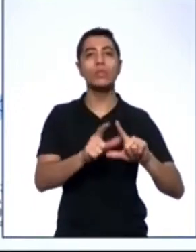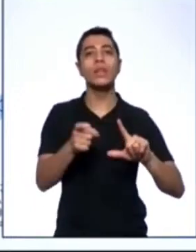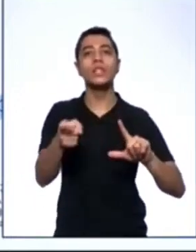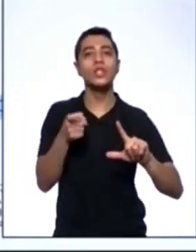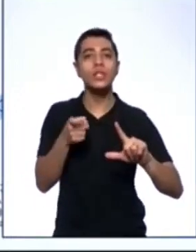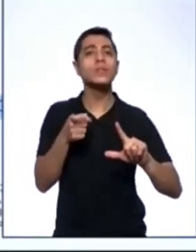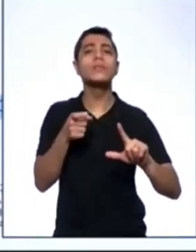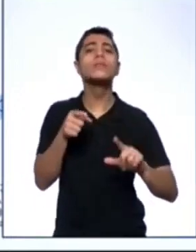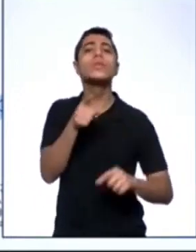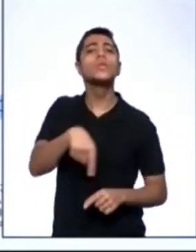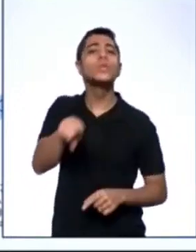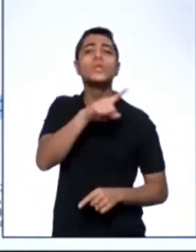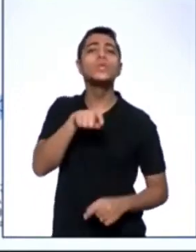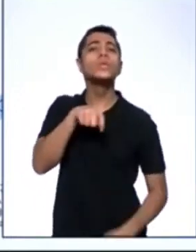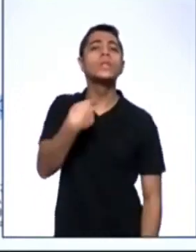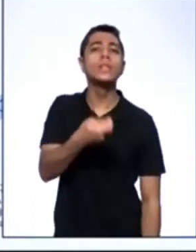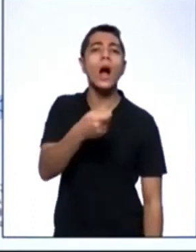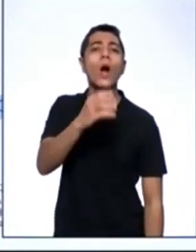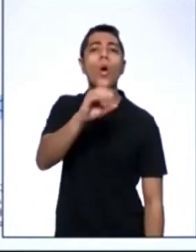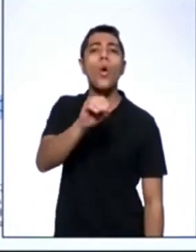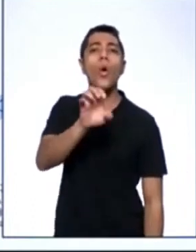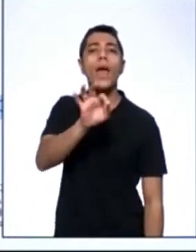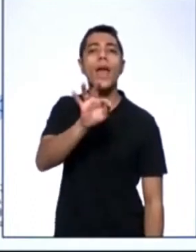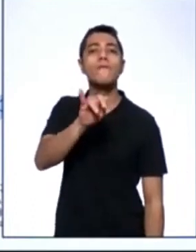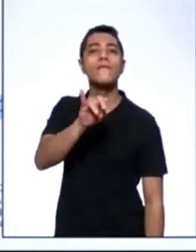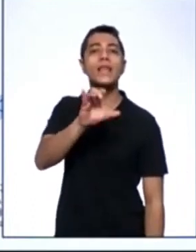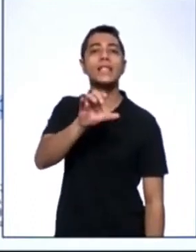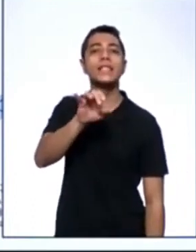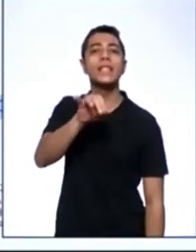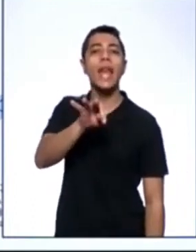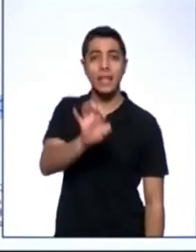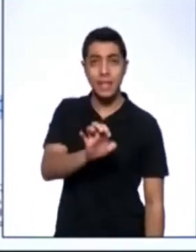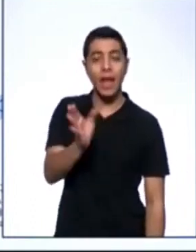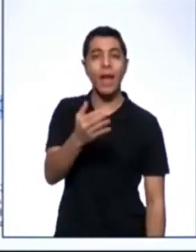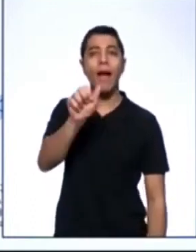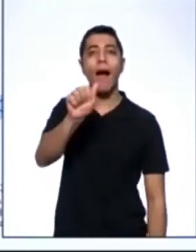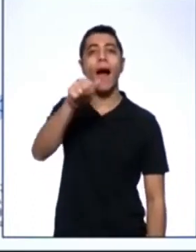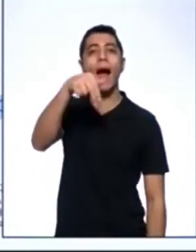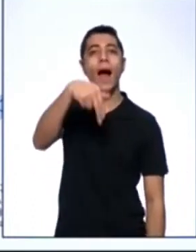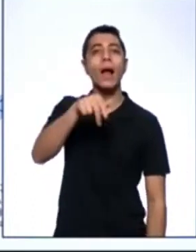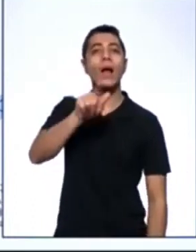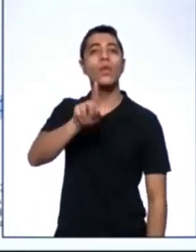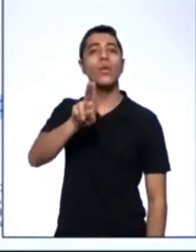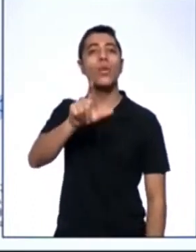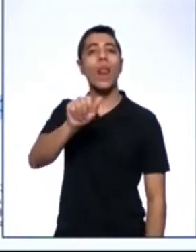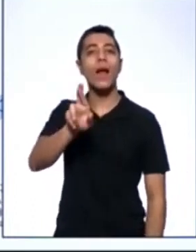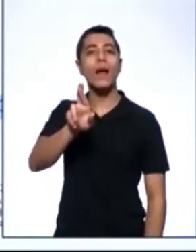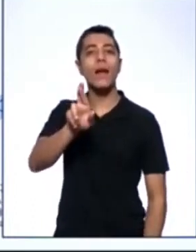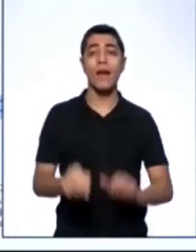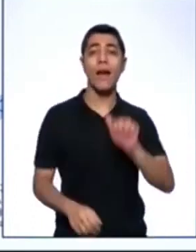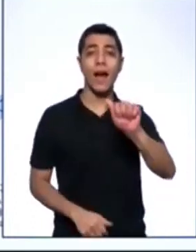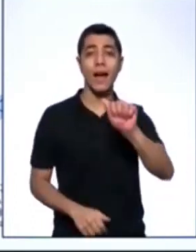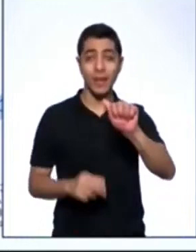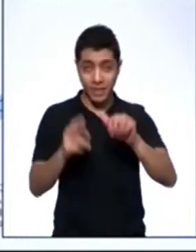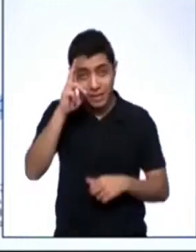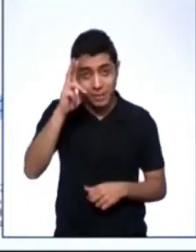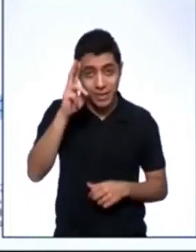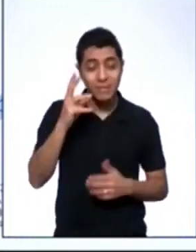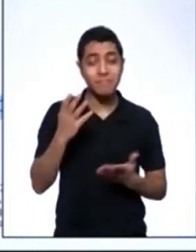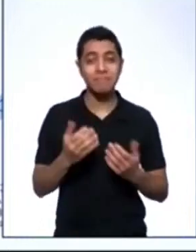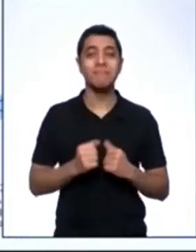da reta Aí você faz de novo delta-y 14 - 5